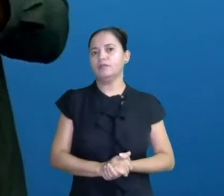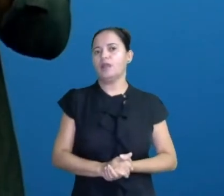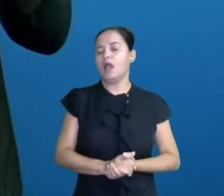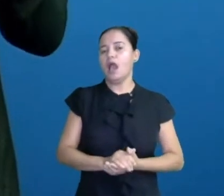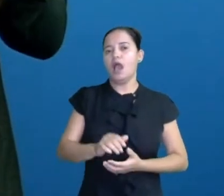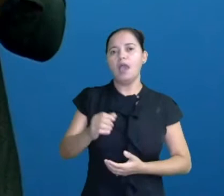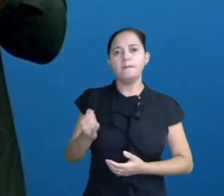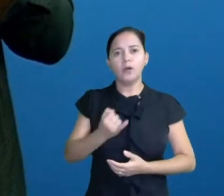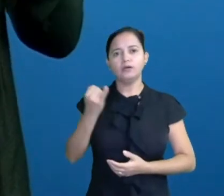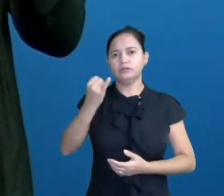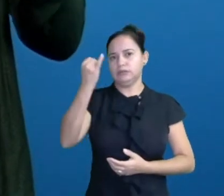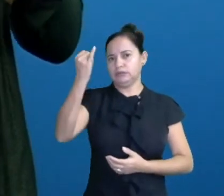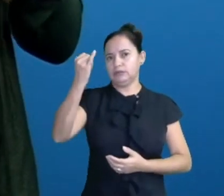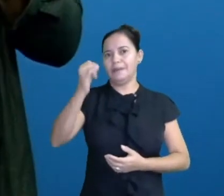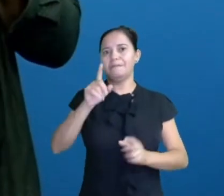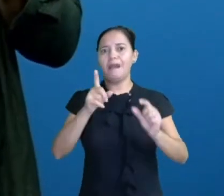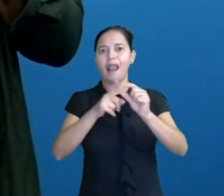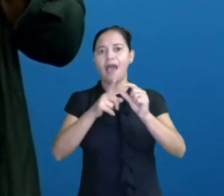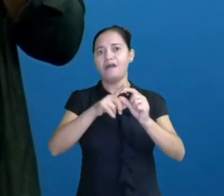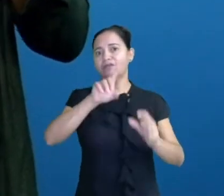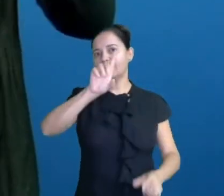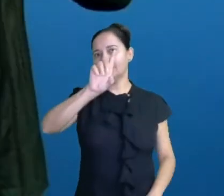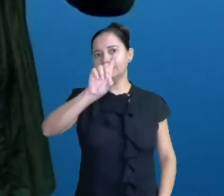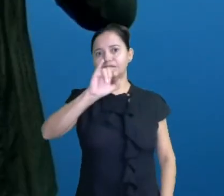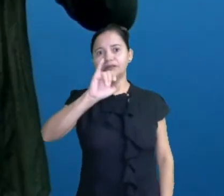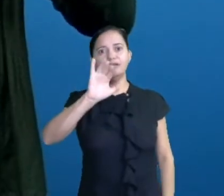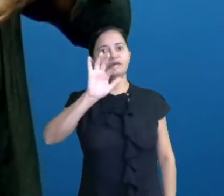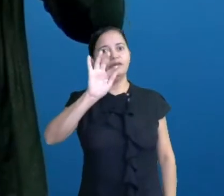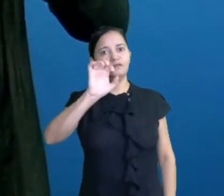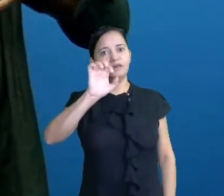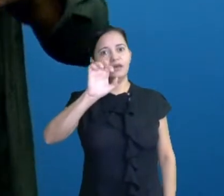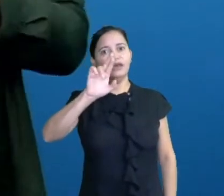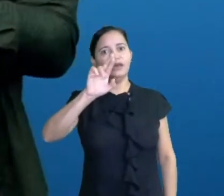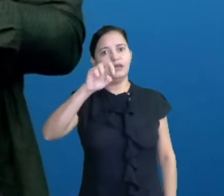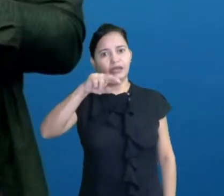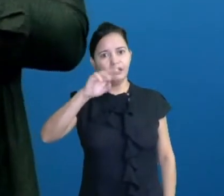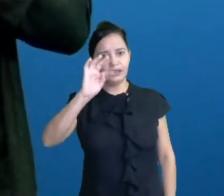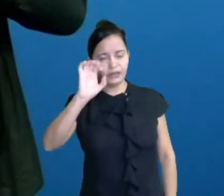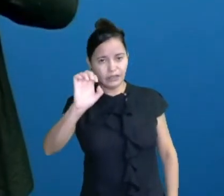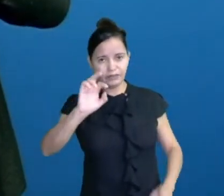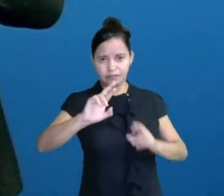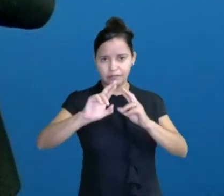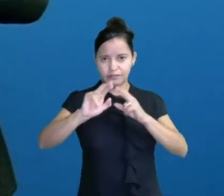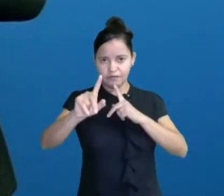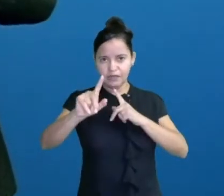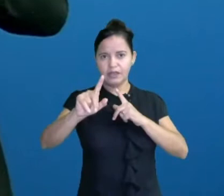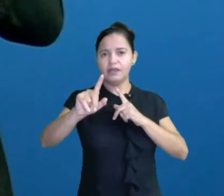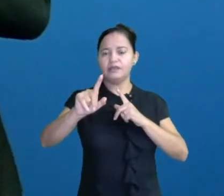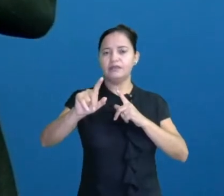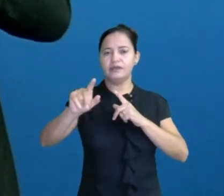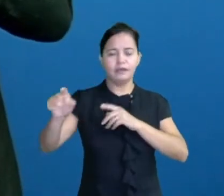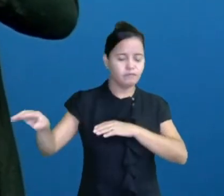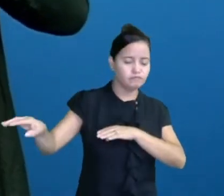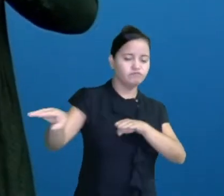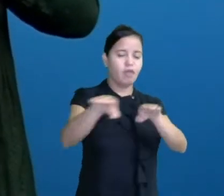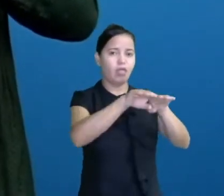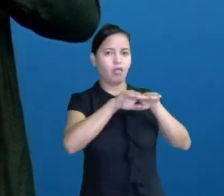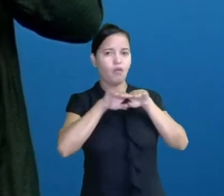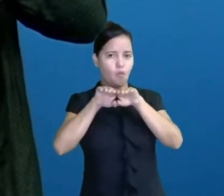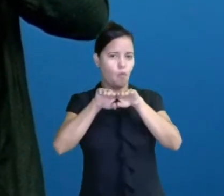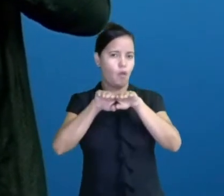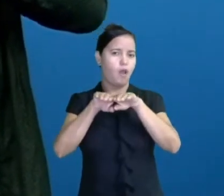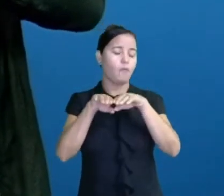eu gosto dessa palavra diferente porque diferente é o que faz o ser humano ser tão igual. Não, diferente não